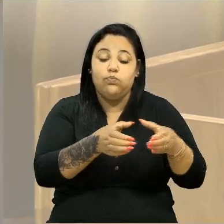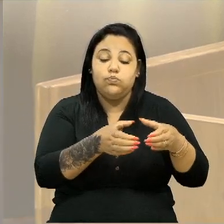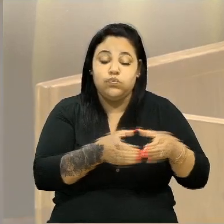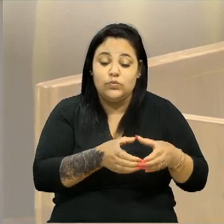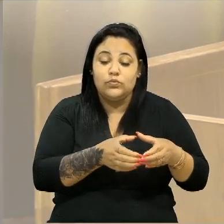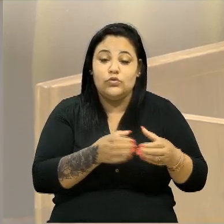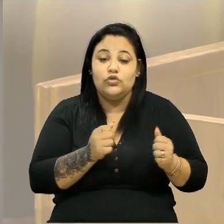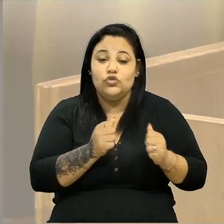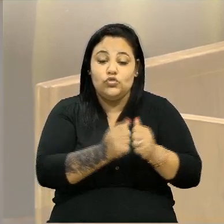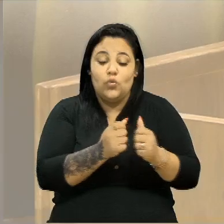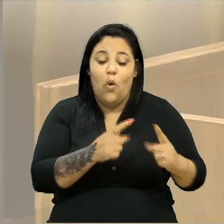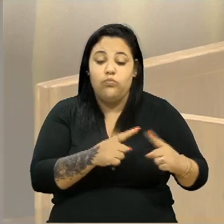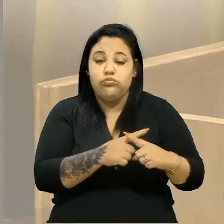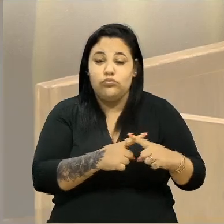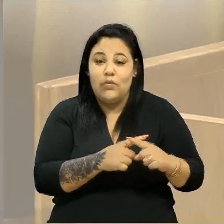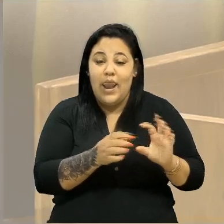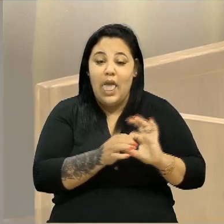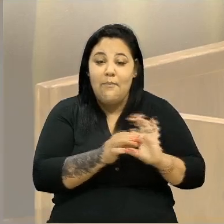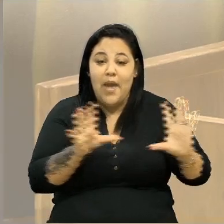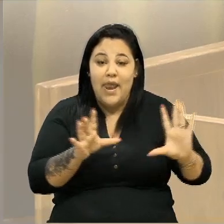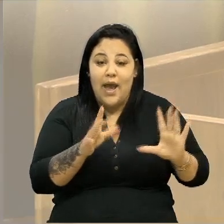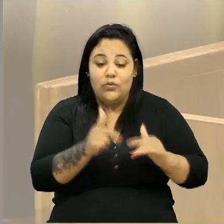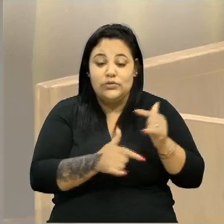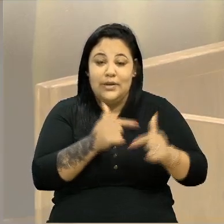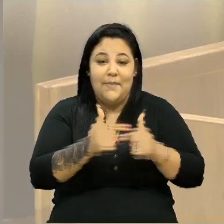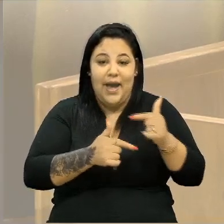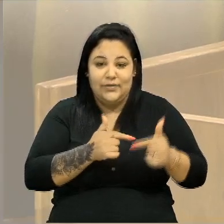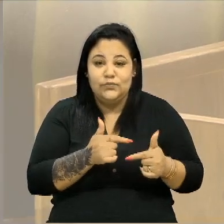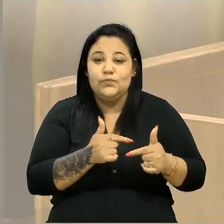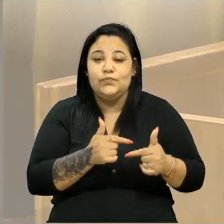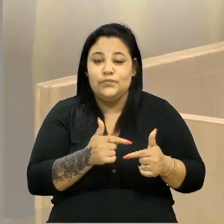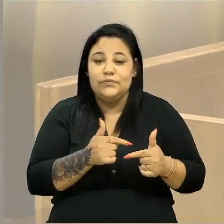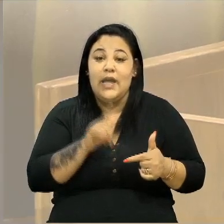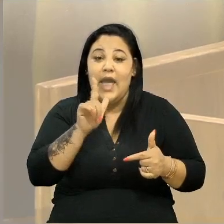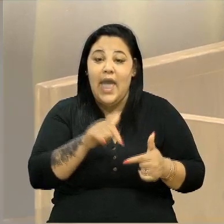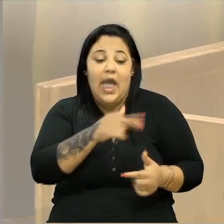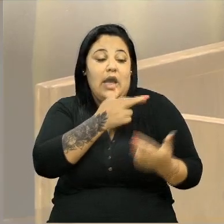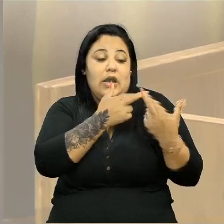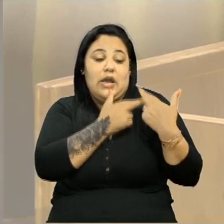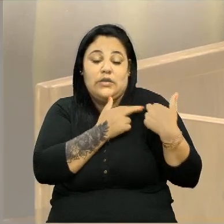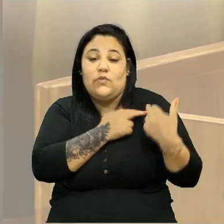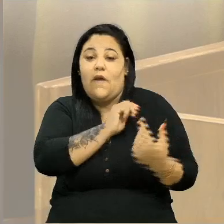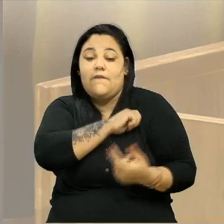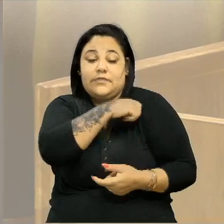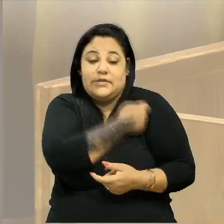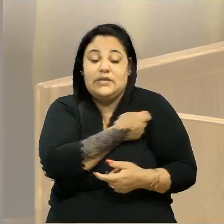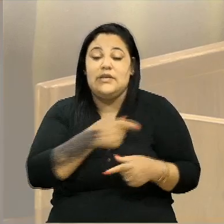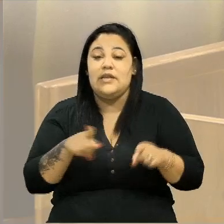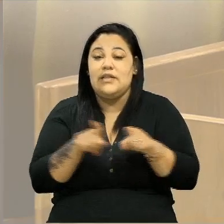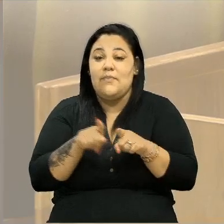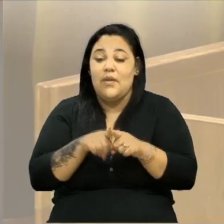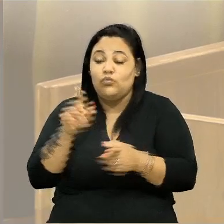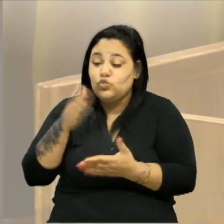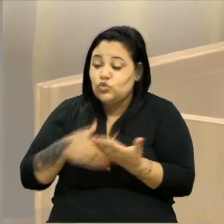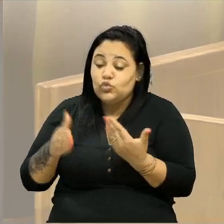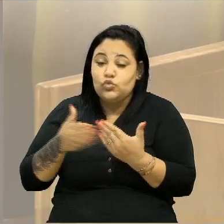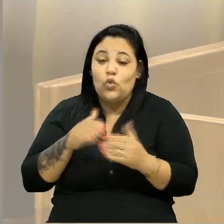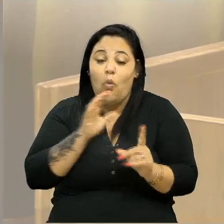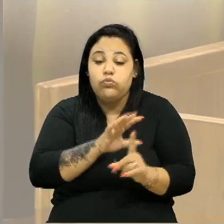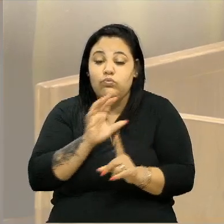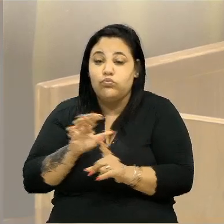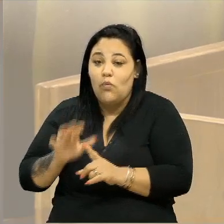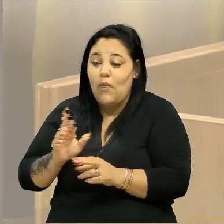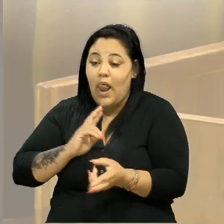a autorização, também fica responsável por fiscalizar, como também por todas as implicações